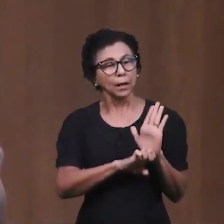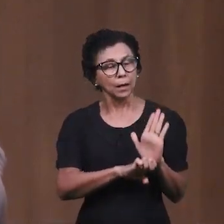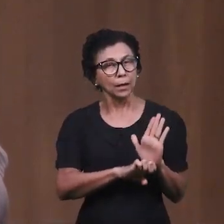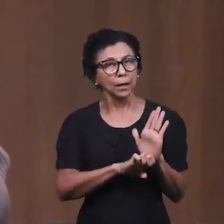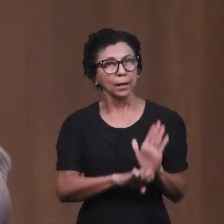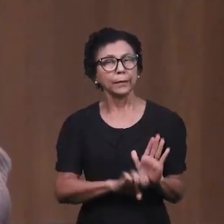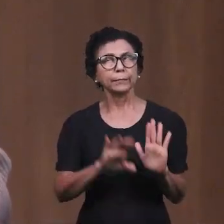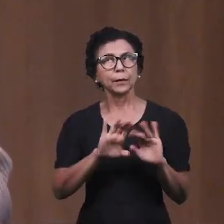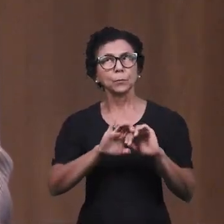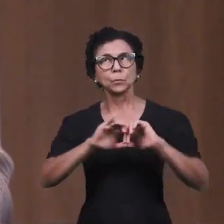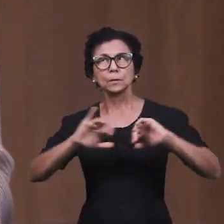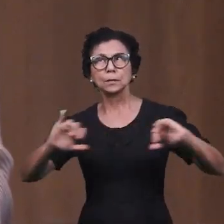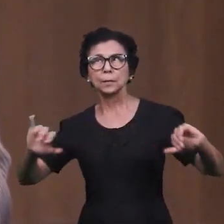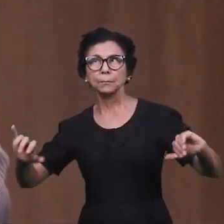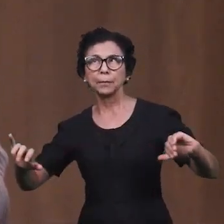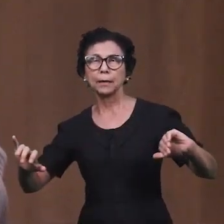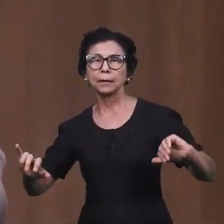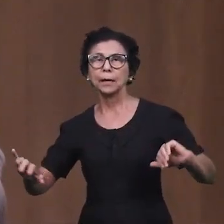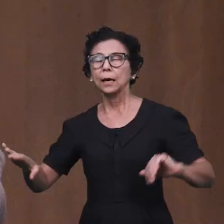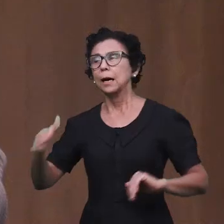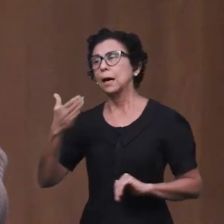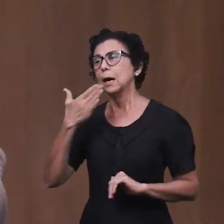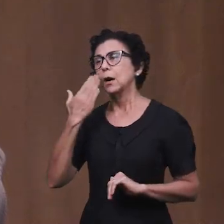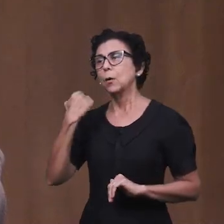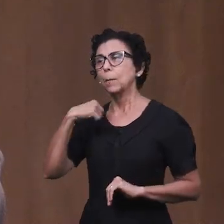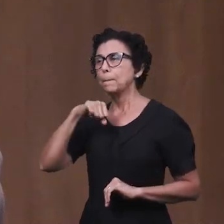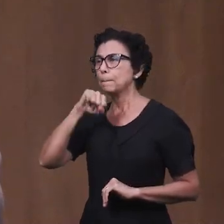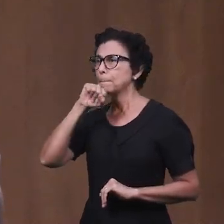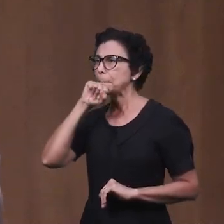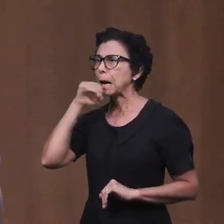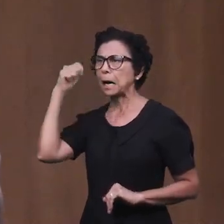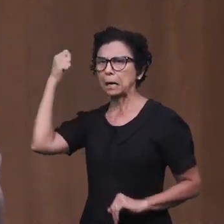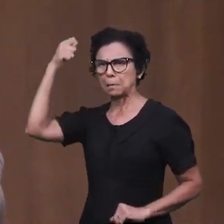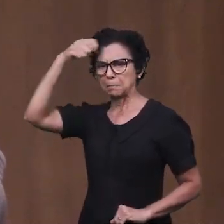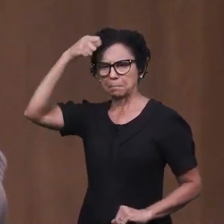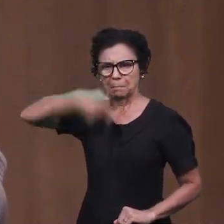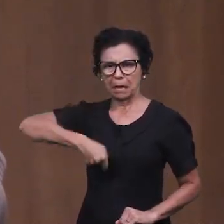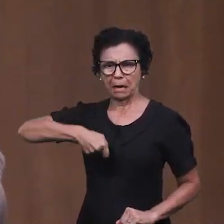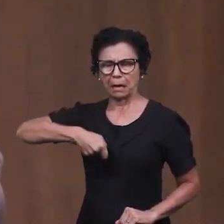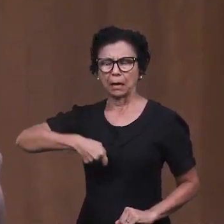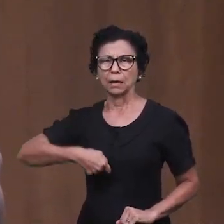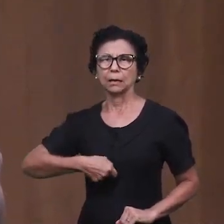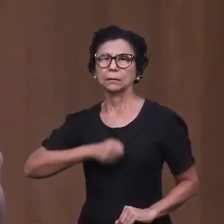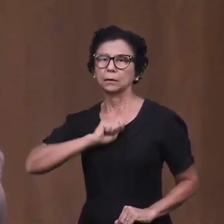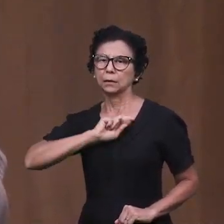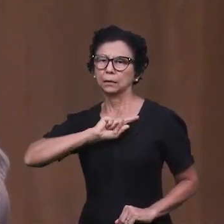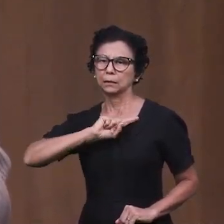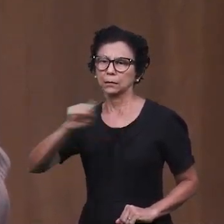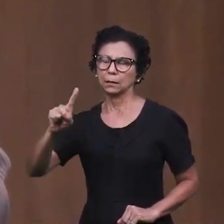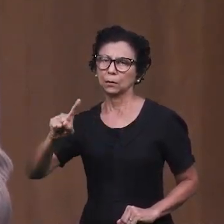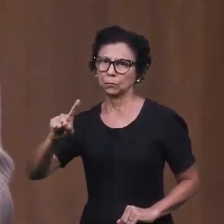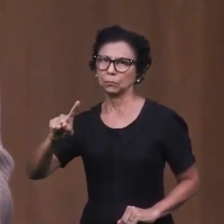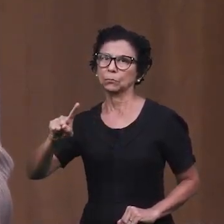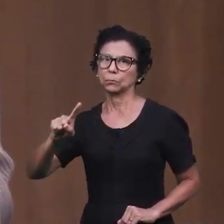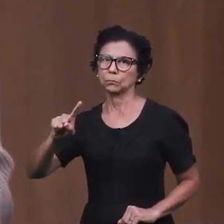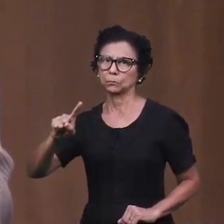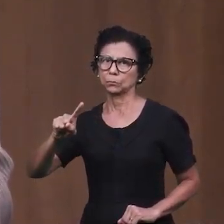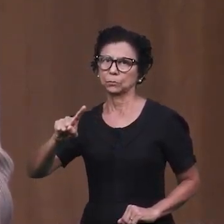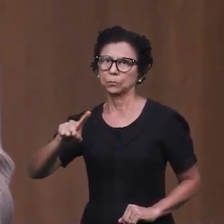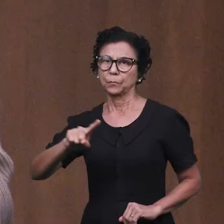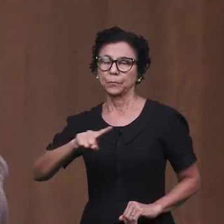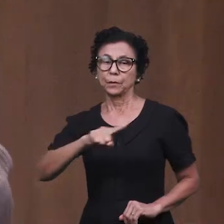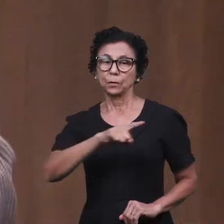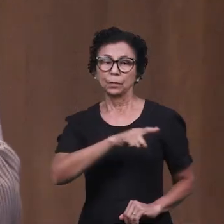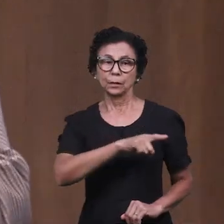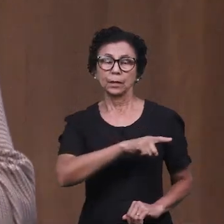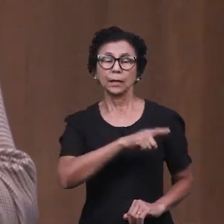pouco. É o meu pai que está sendo extremamente autoritário. Não. Eu tento mostrar para o